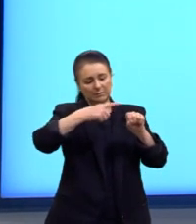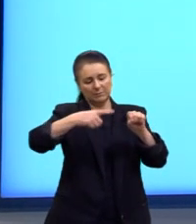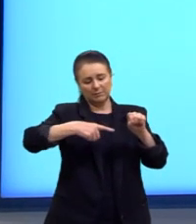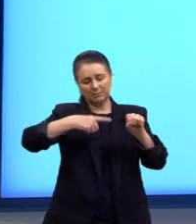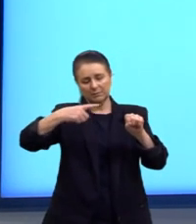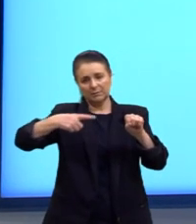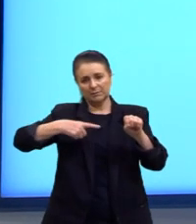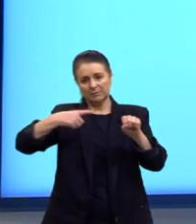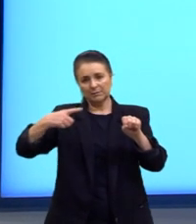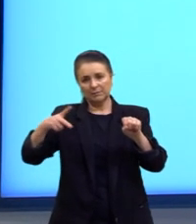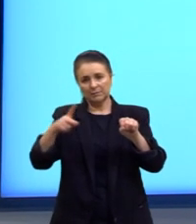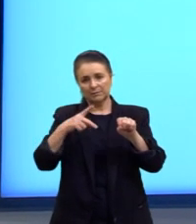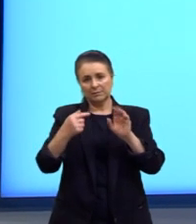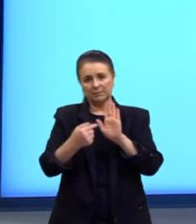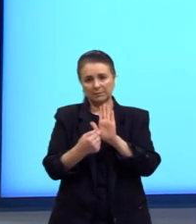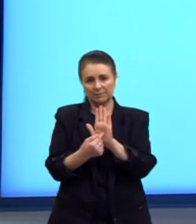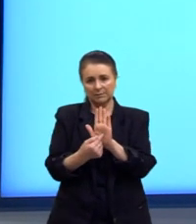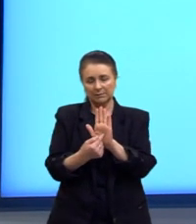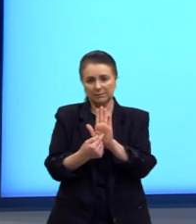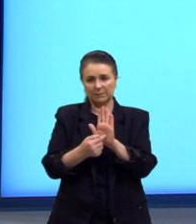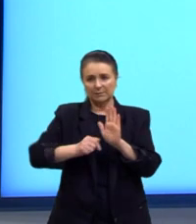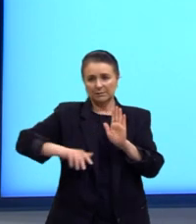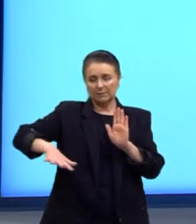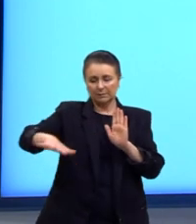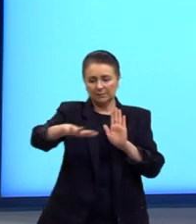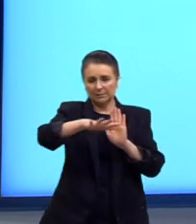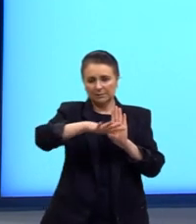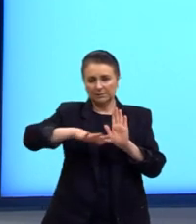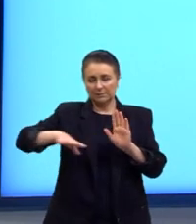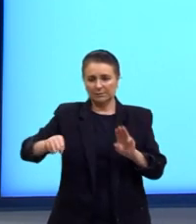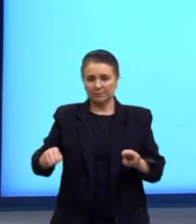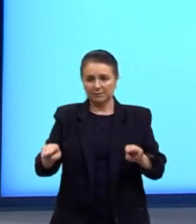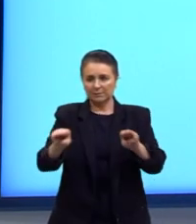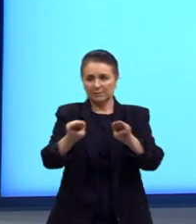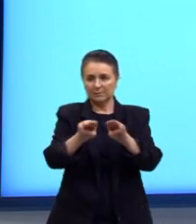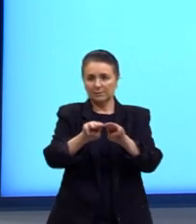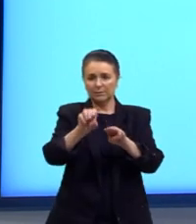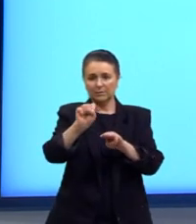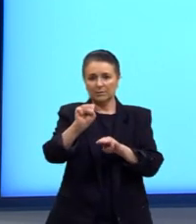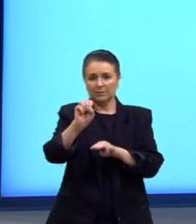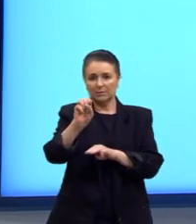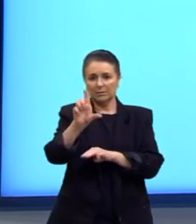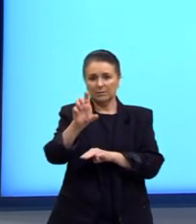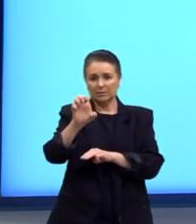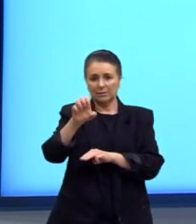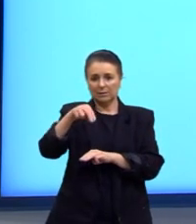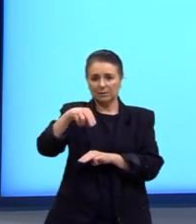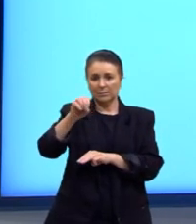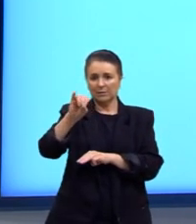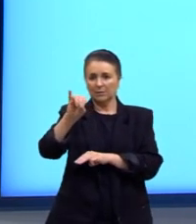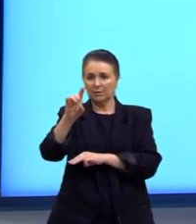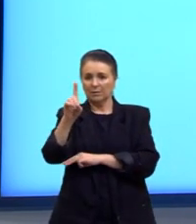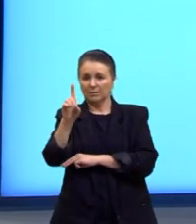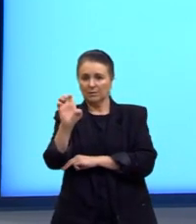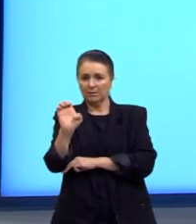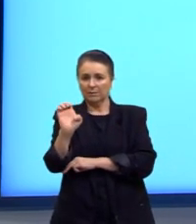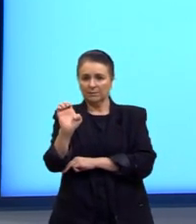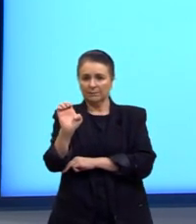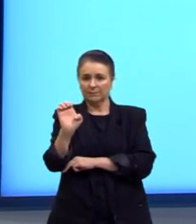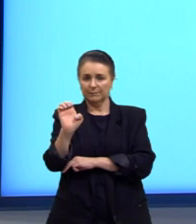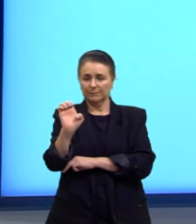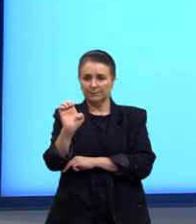vou mostrar. Então, campo magnético de um solenoide, de novo um nome diferente, né, para a